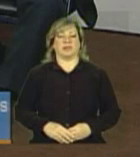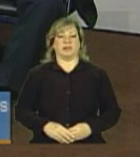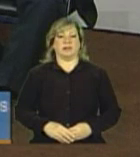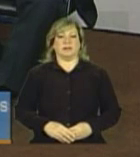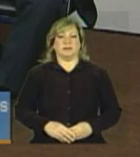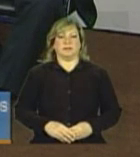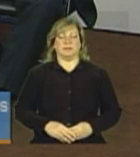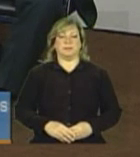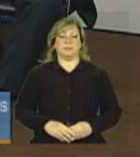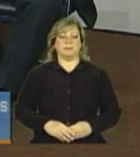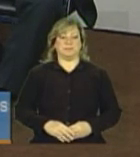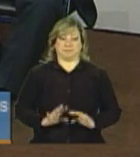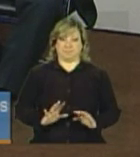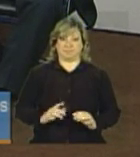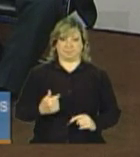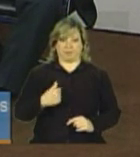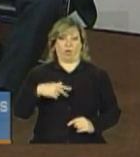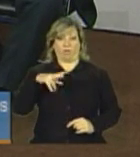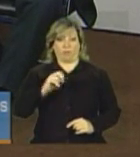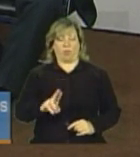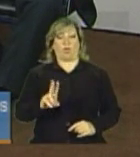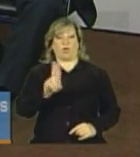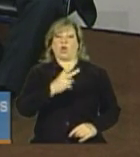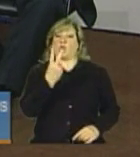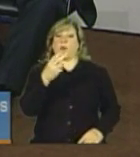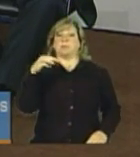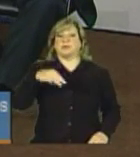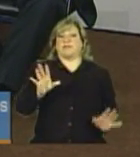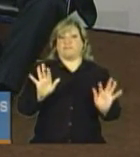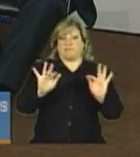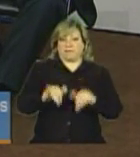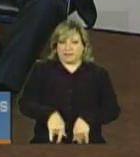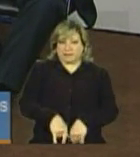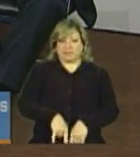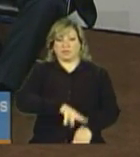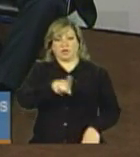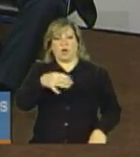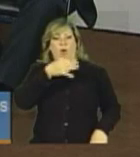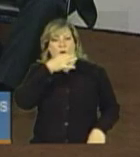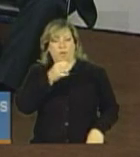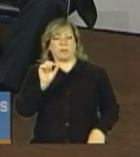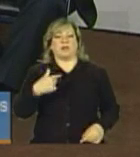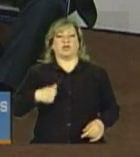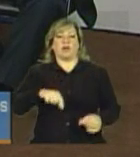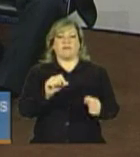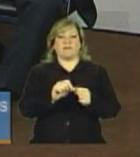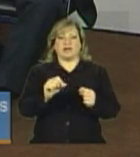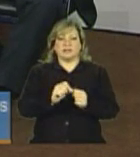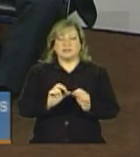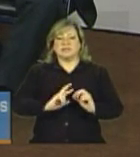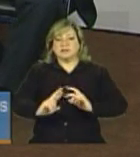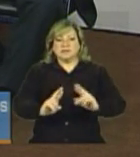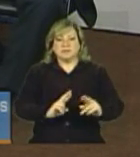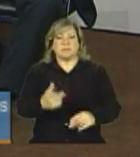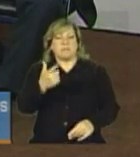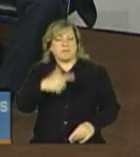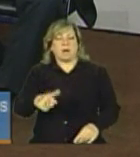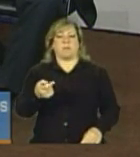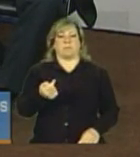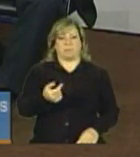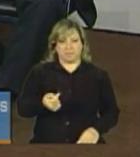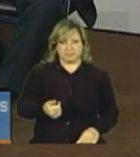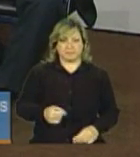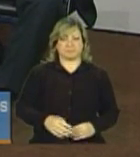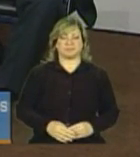seguinte, eu vou usar os 2 minutos que eu teria de vocês para as considerações finais, para a gente terminar de responder as perguntas.